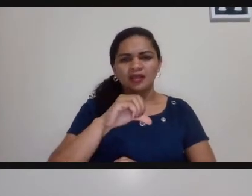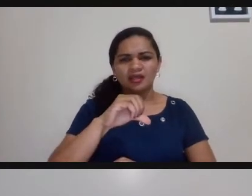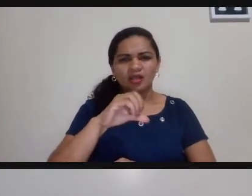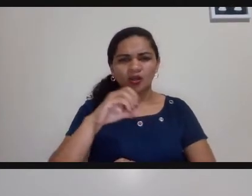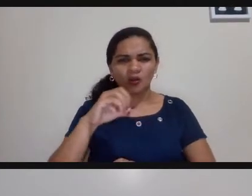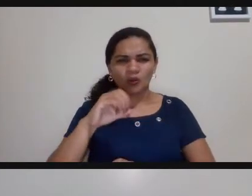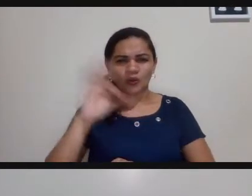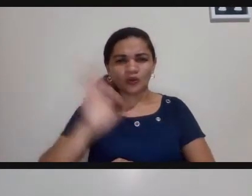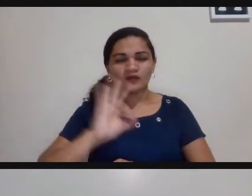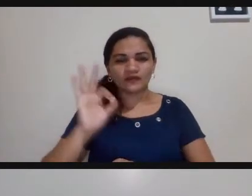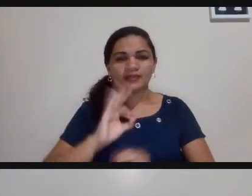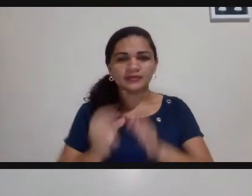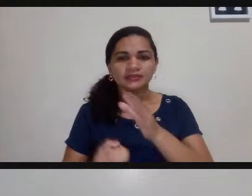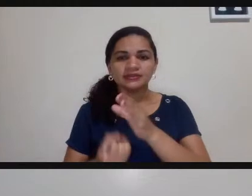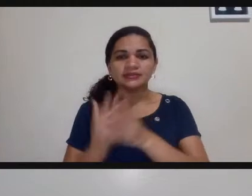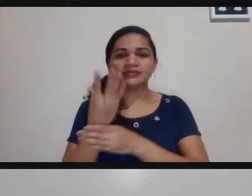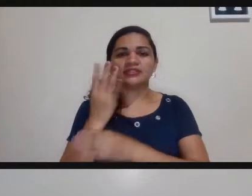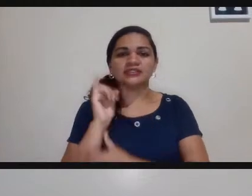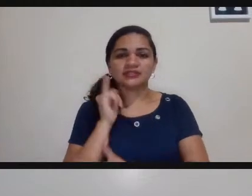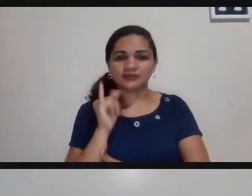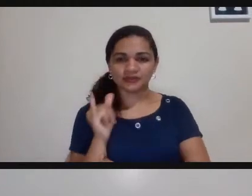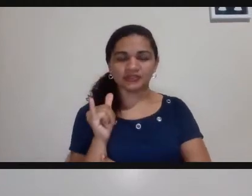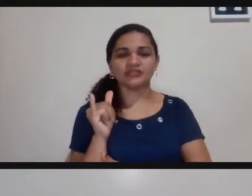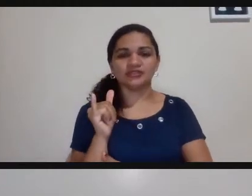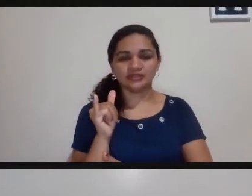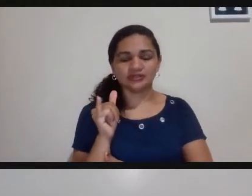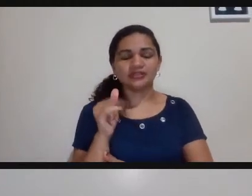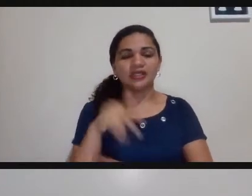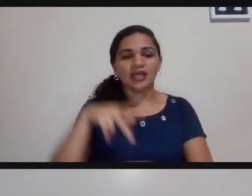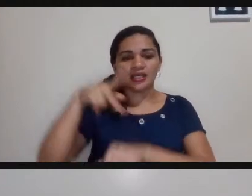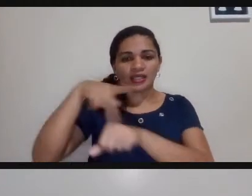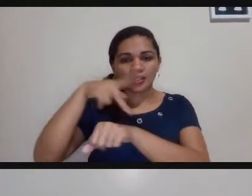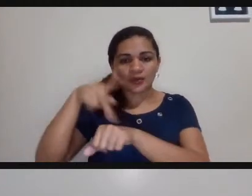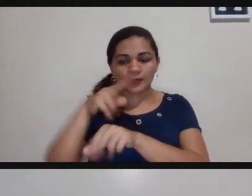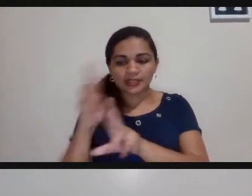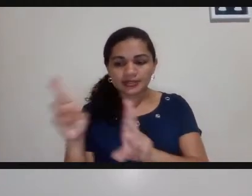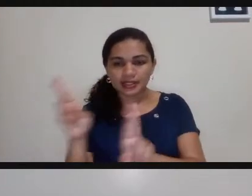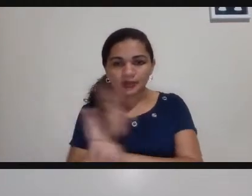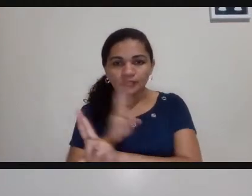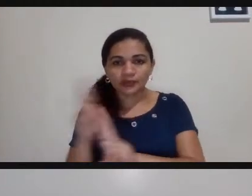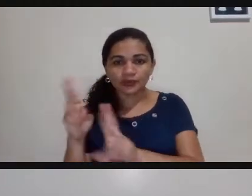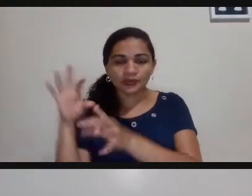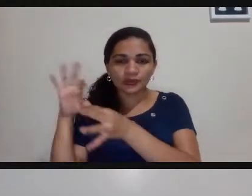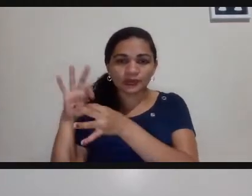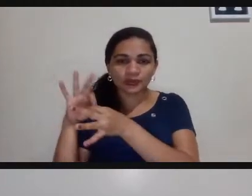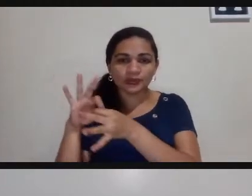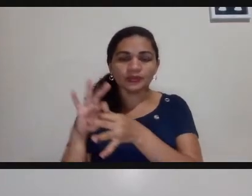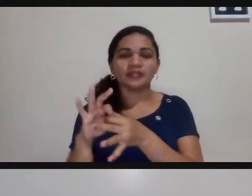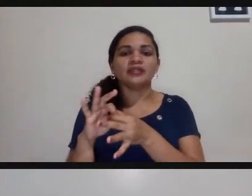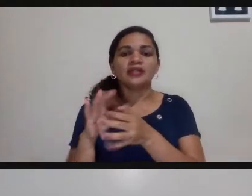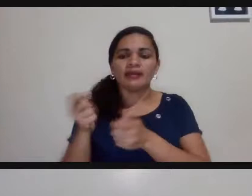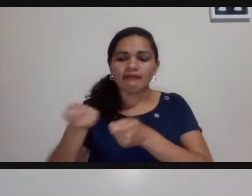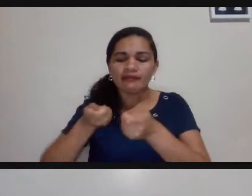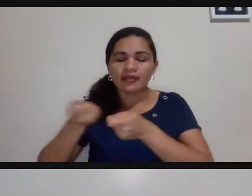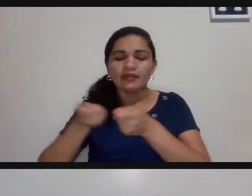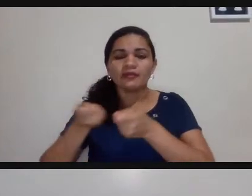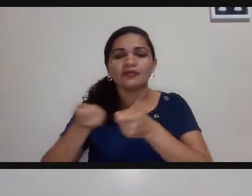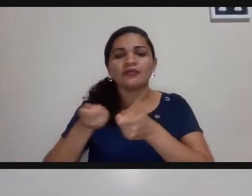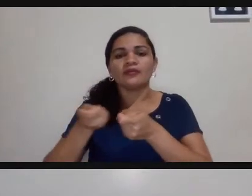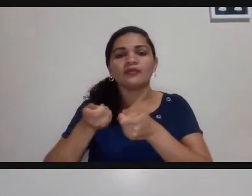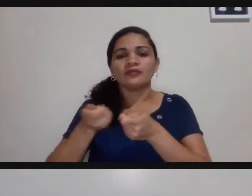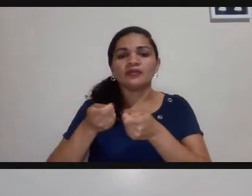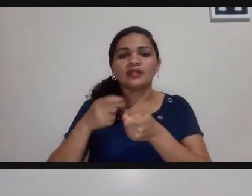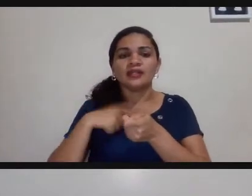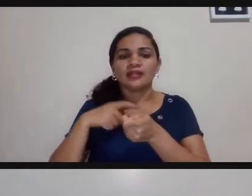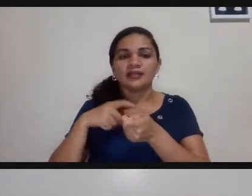nosso sistema de geração de energia no país Ele é interligado então ele é interligado e ele é controlado ali pelo operador Nacional do sistema